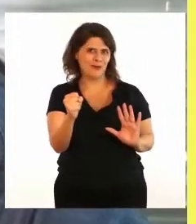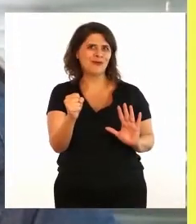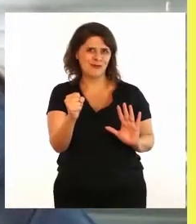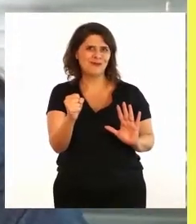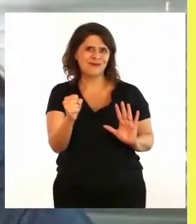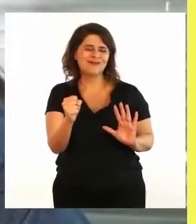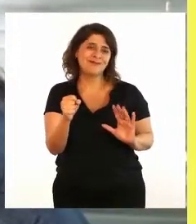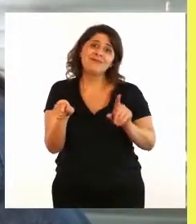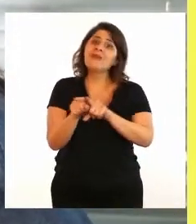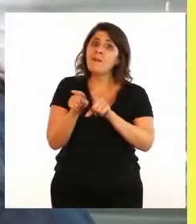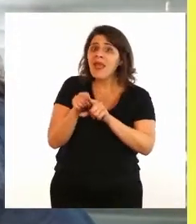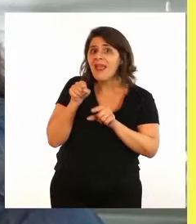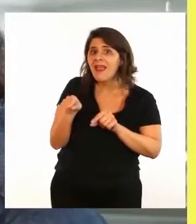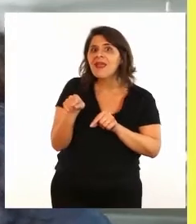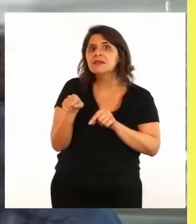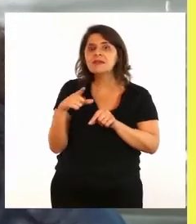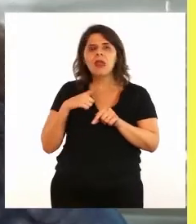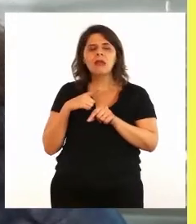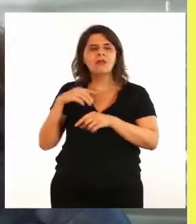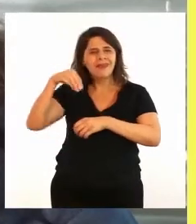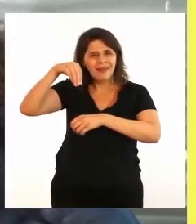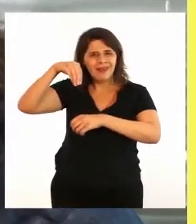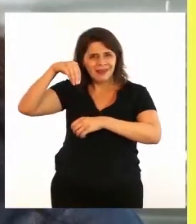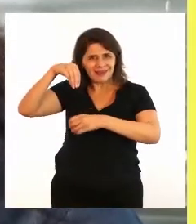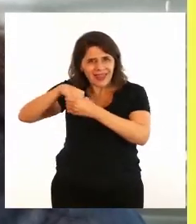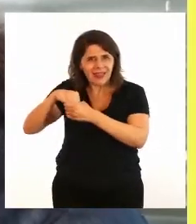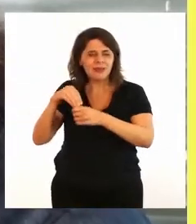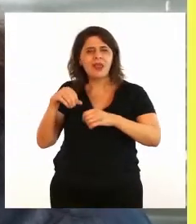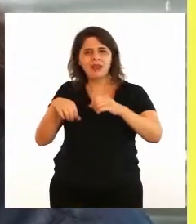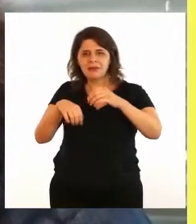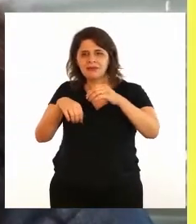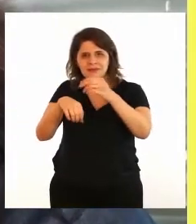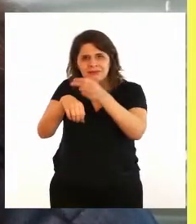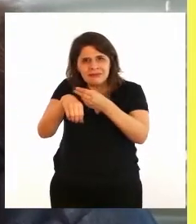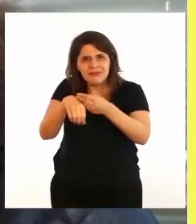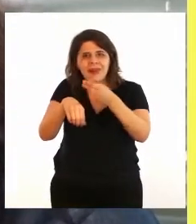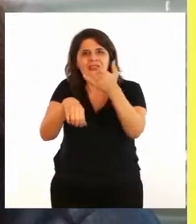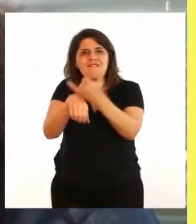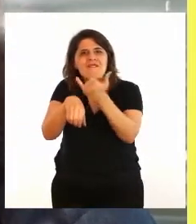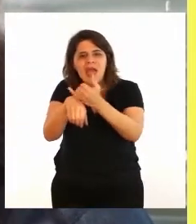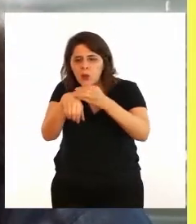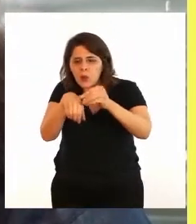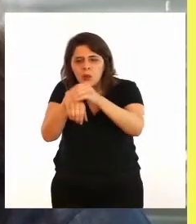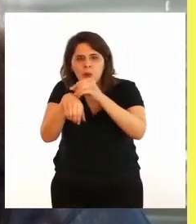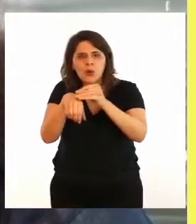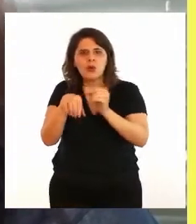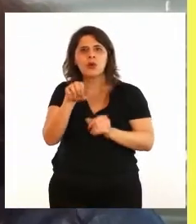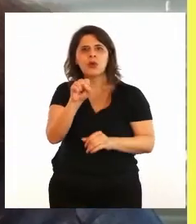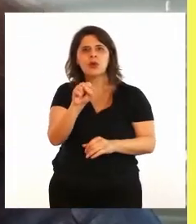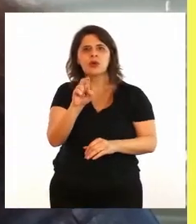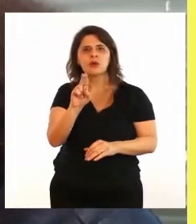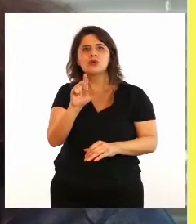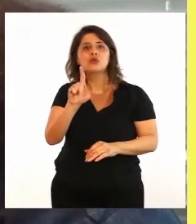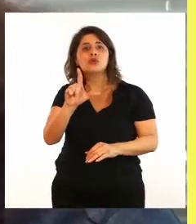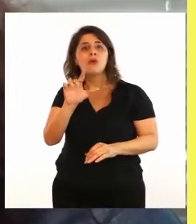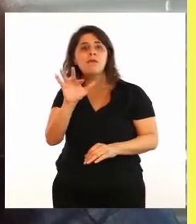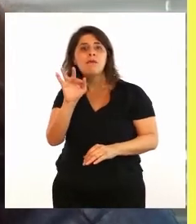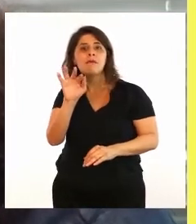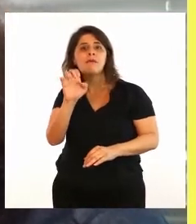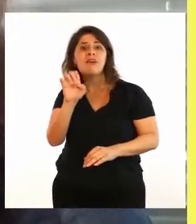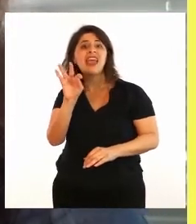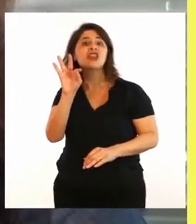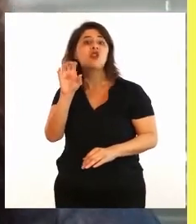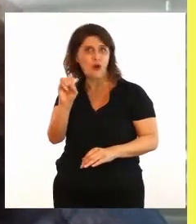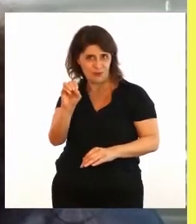tem uns sulfetos, que é um mineral, né, que não existe aqui na Terra, é um sulfeto, parecendo com um mineral que